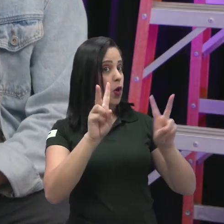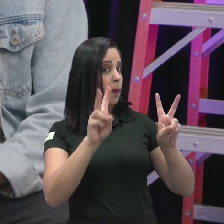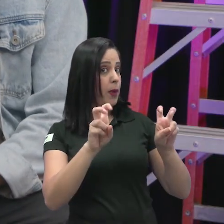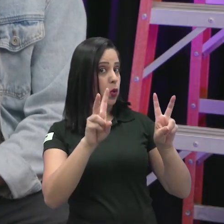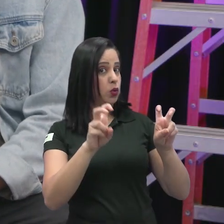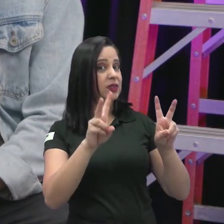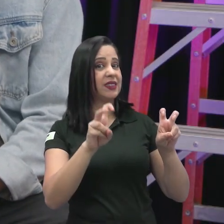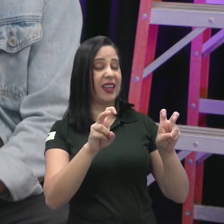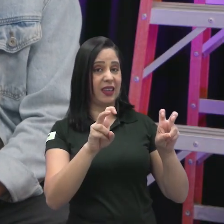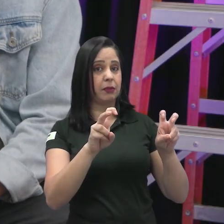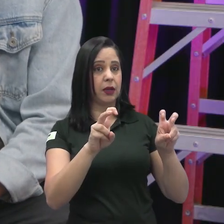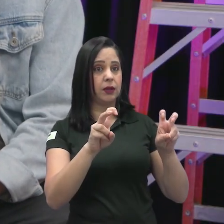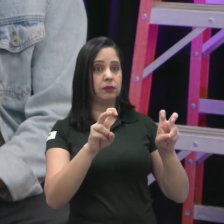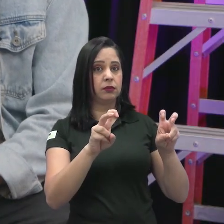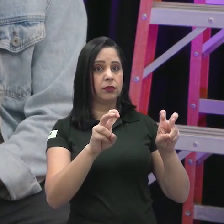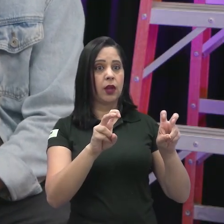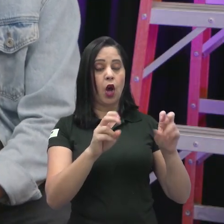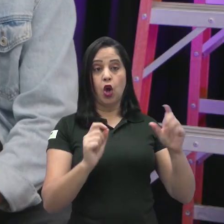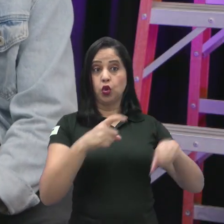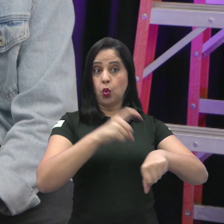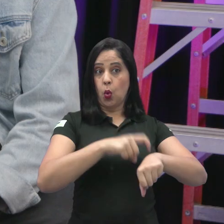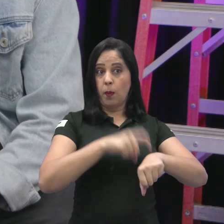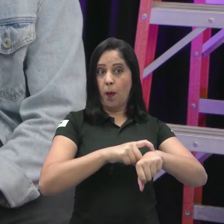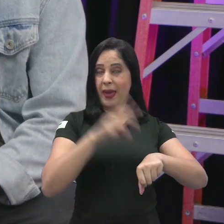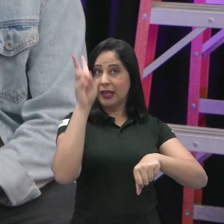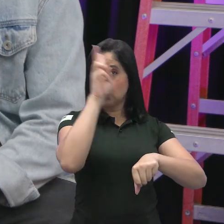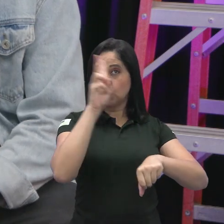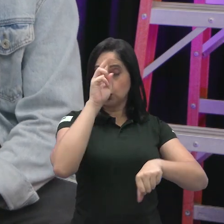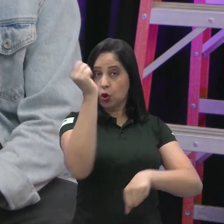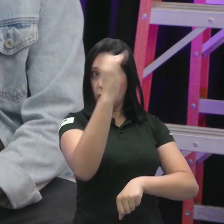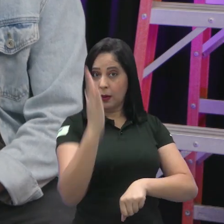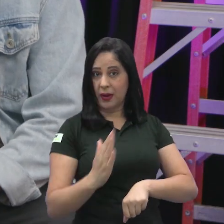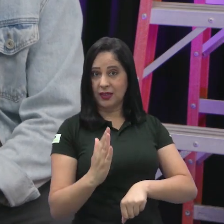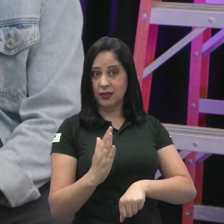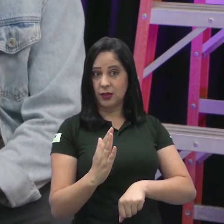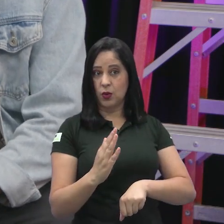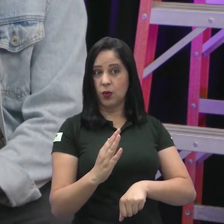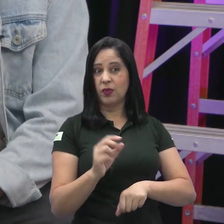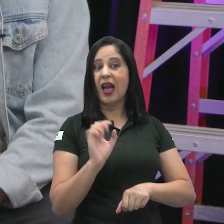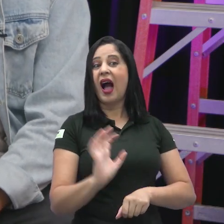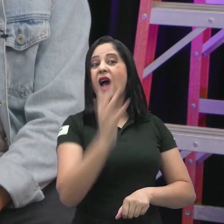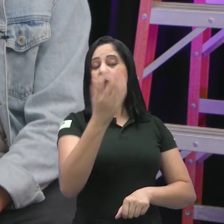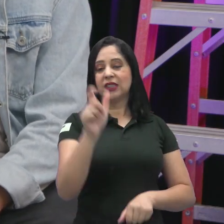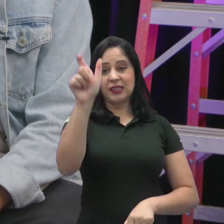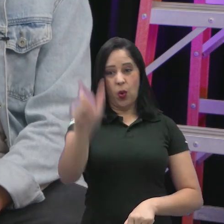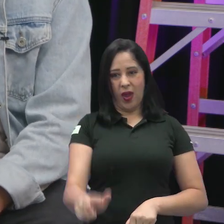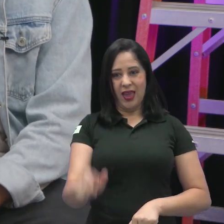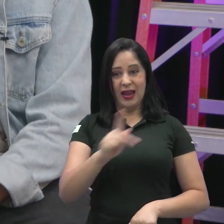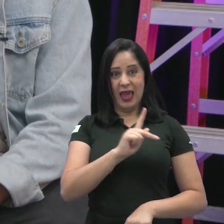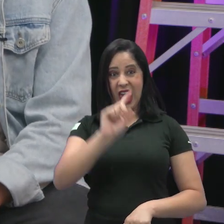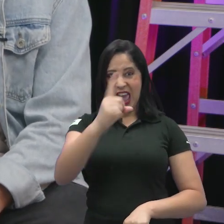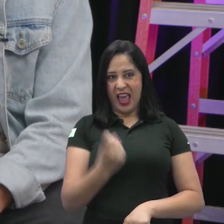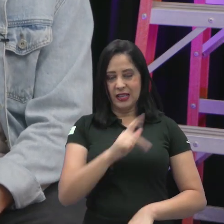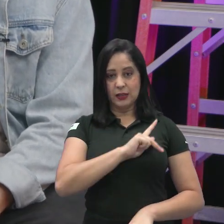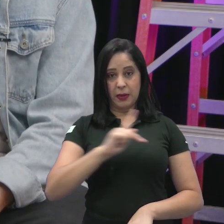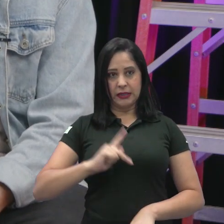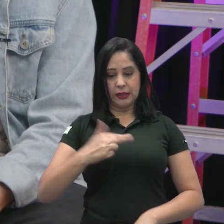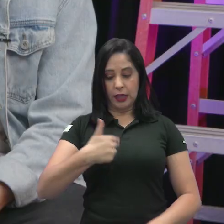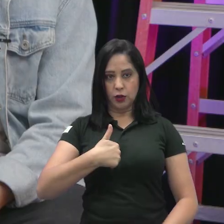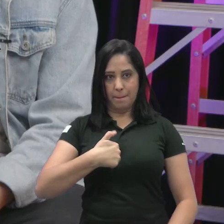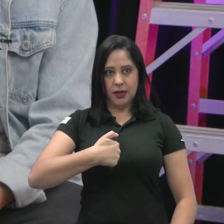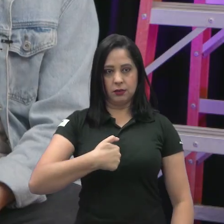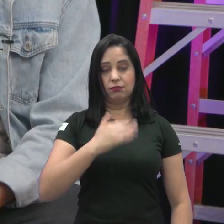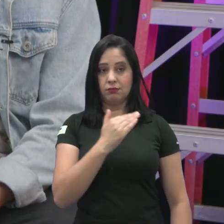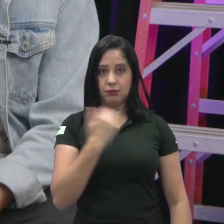um filme de um grande momento da história do Brasil, que foi a morte do presidente Getúlio Vargas. A obra,